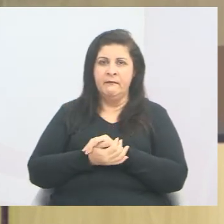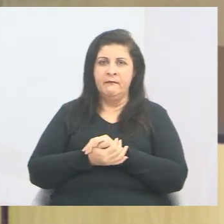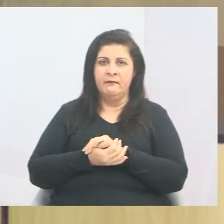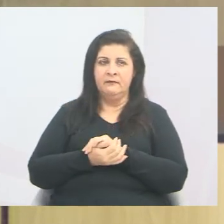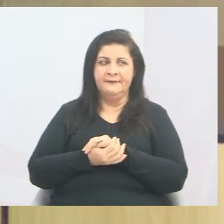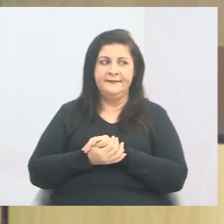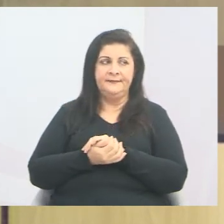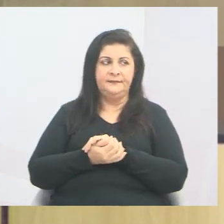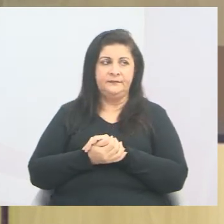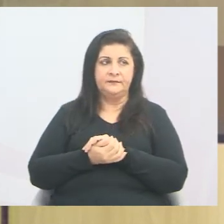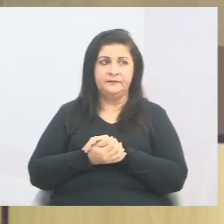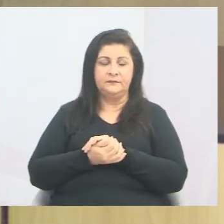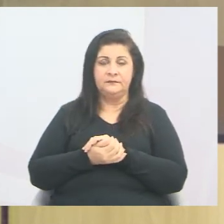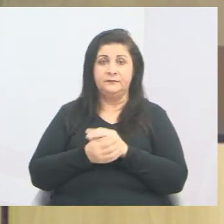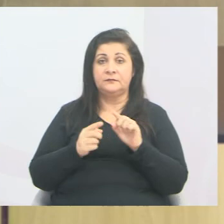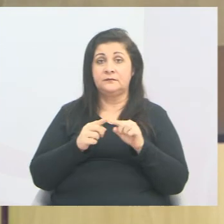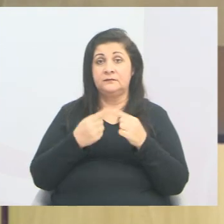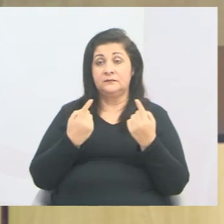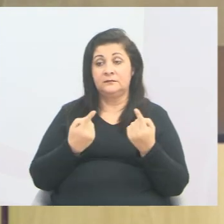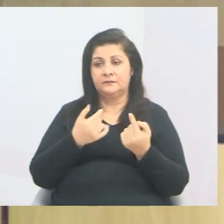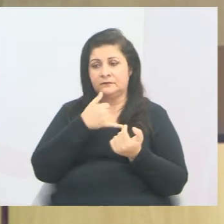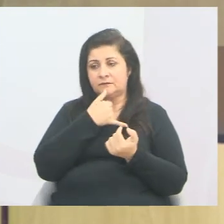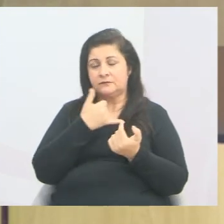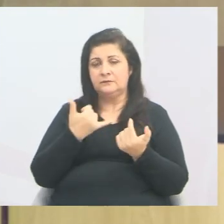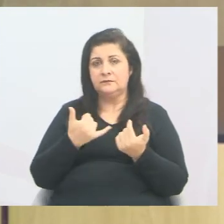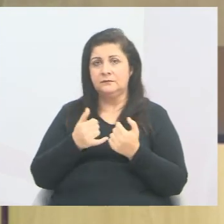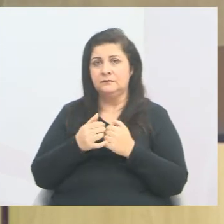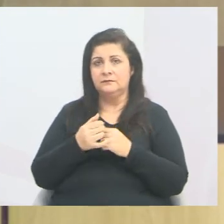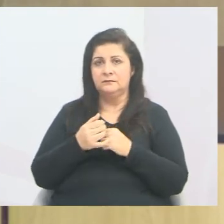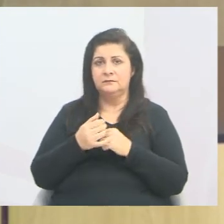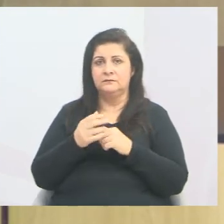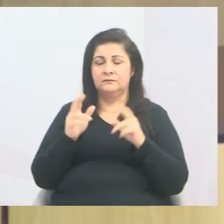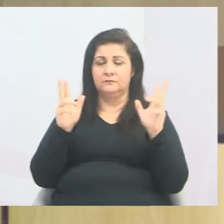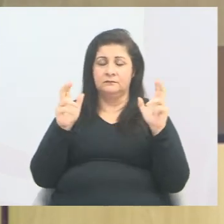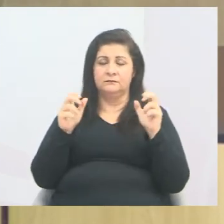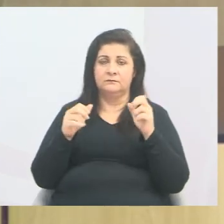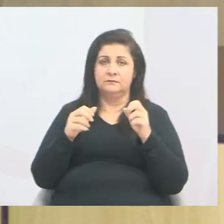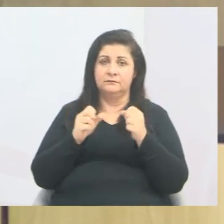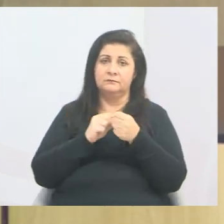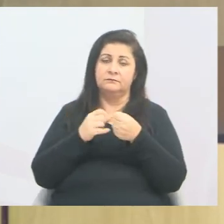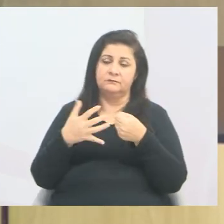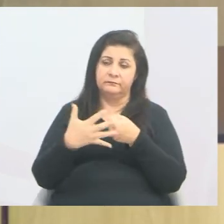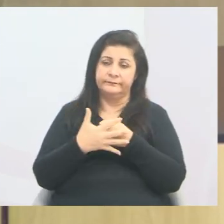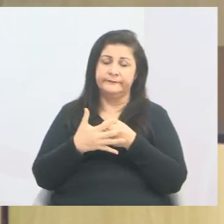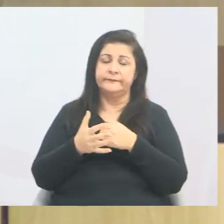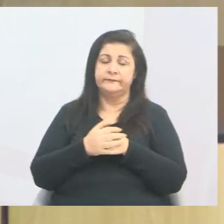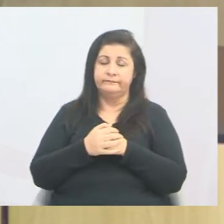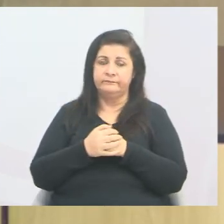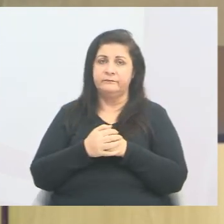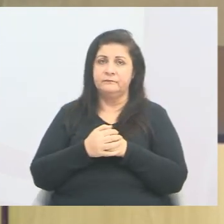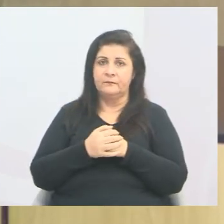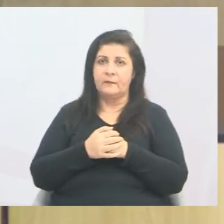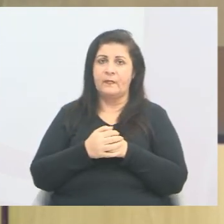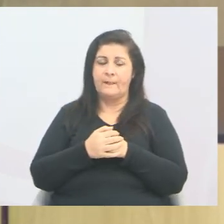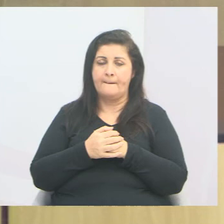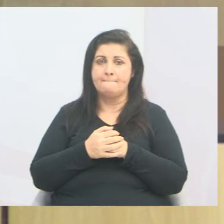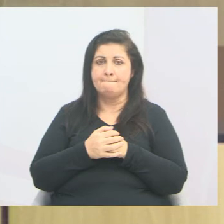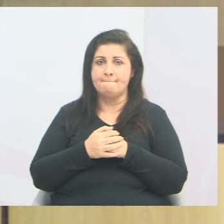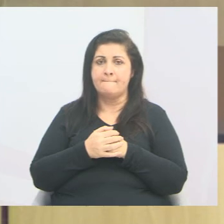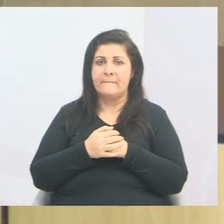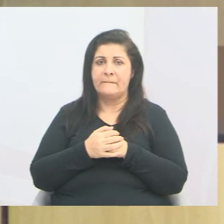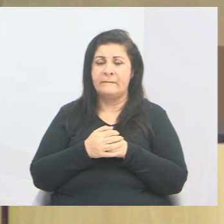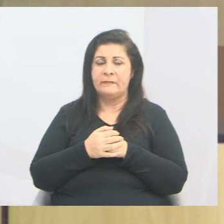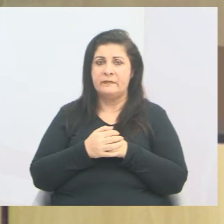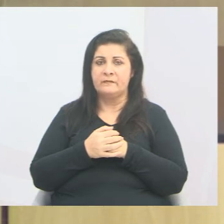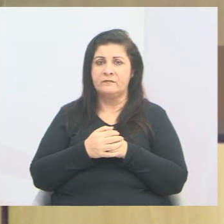valor grande, né? Mas infelizmente, né, devido a essa questão do Covid, ela chegou nesse montante, né? Tá?